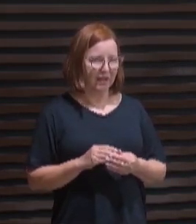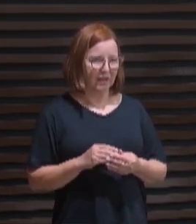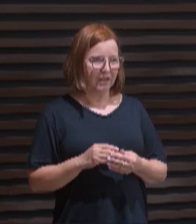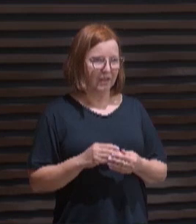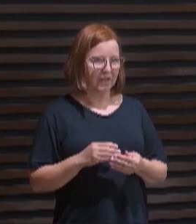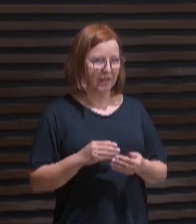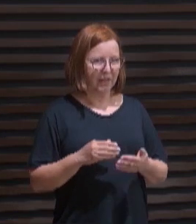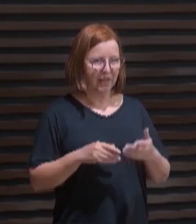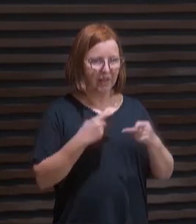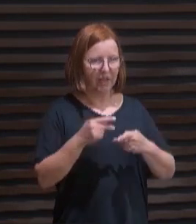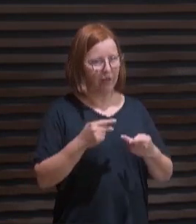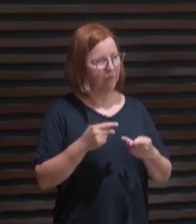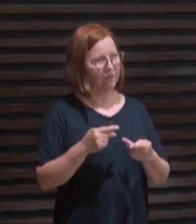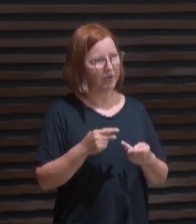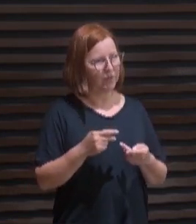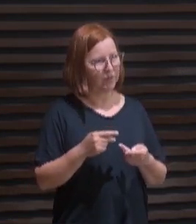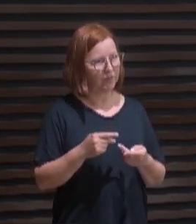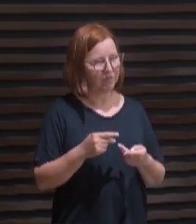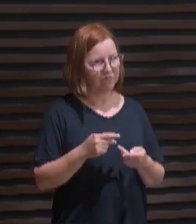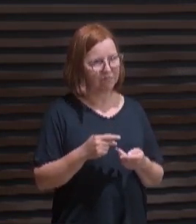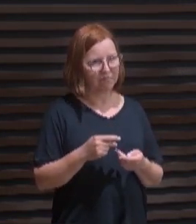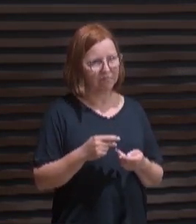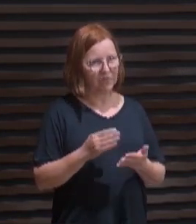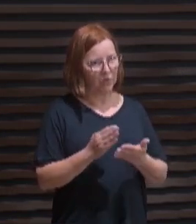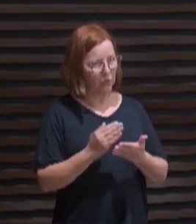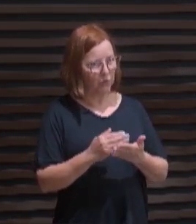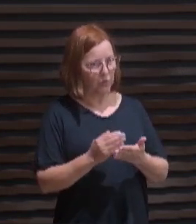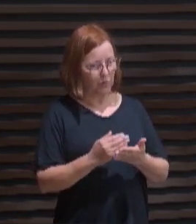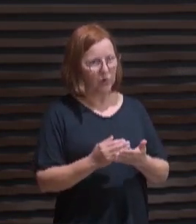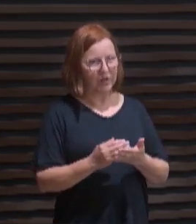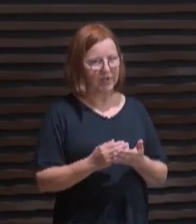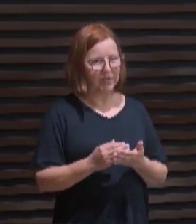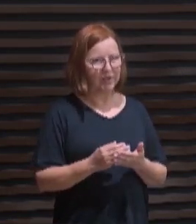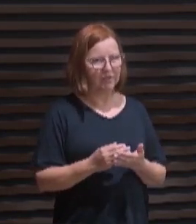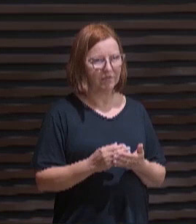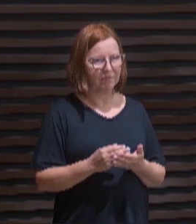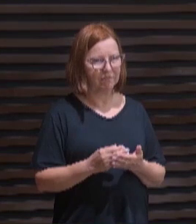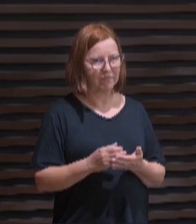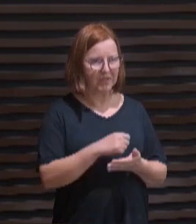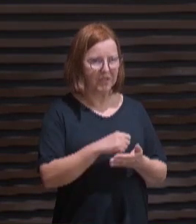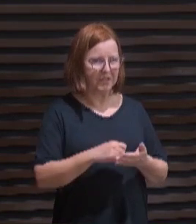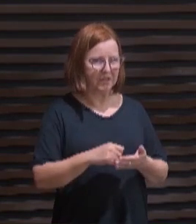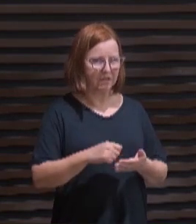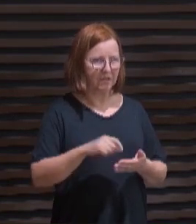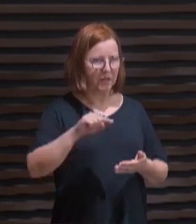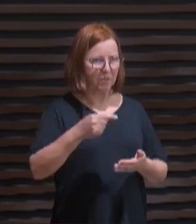1560 e 1620, no livro dele Novum Organum